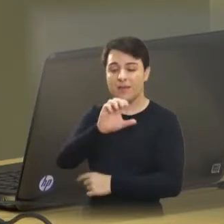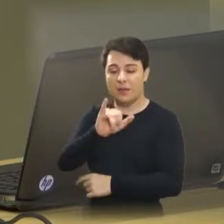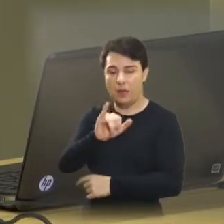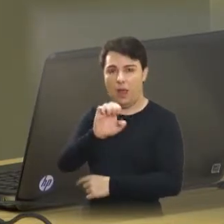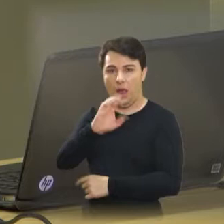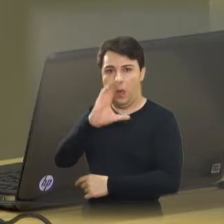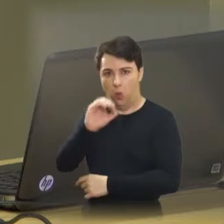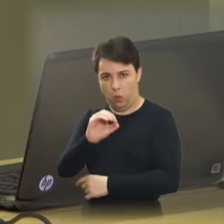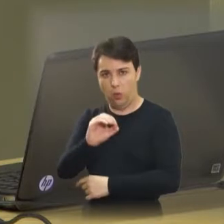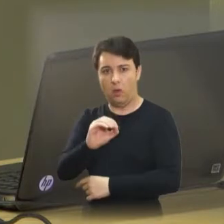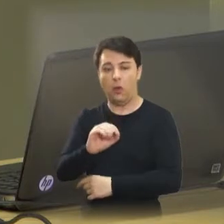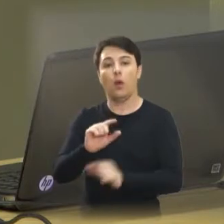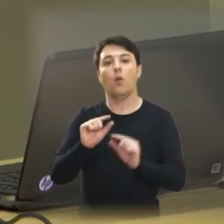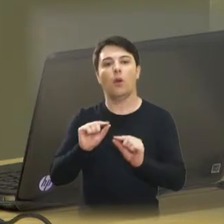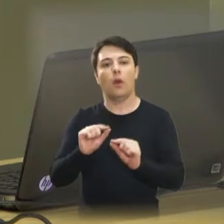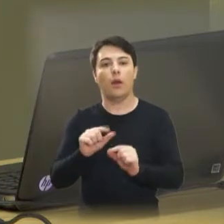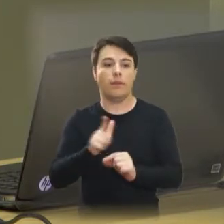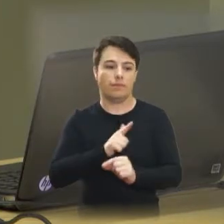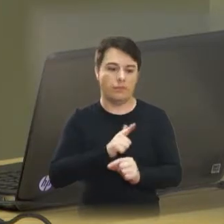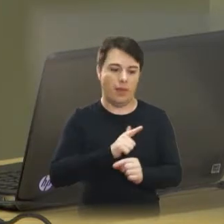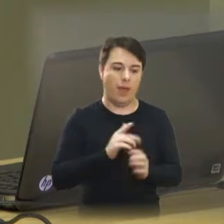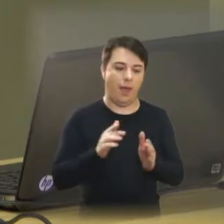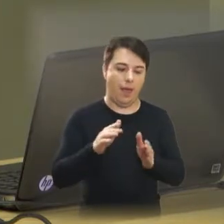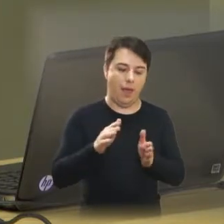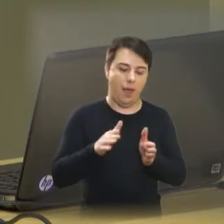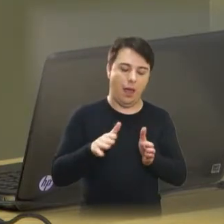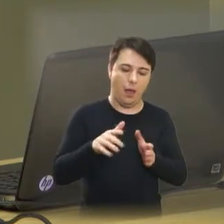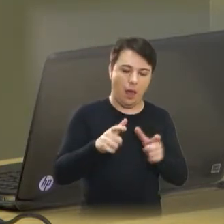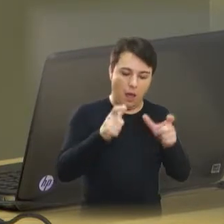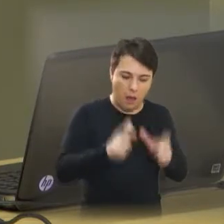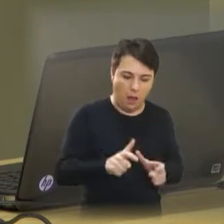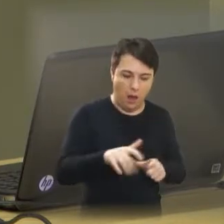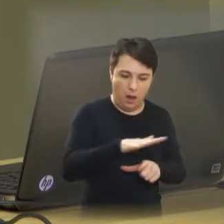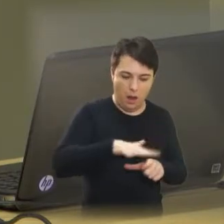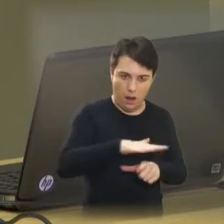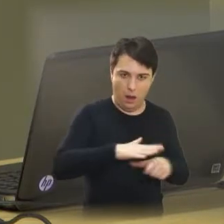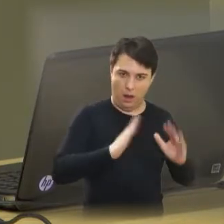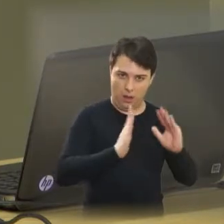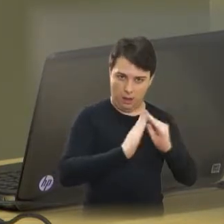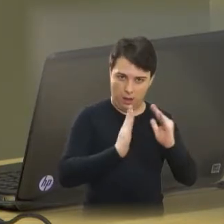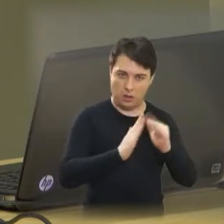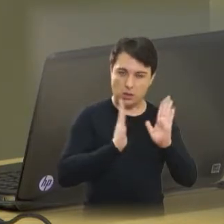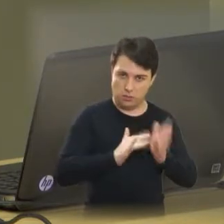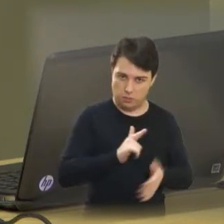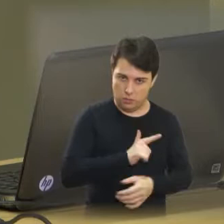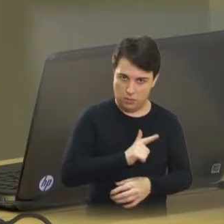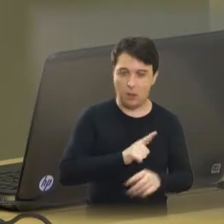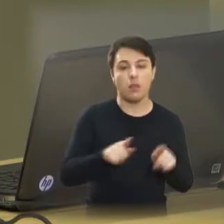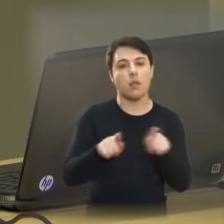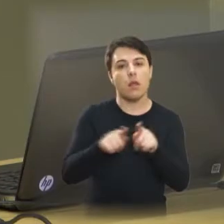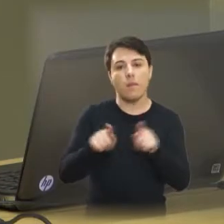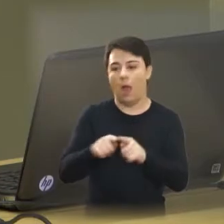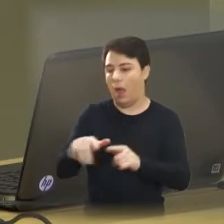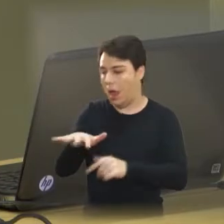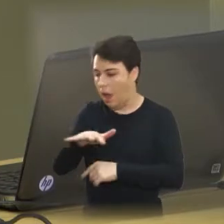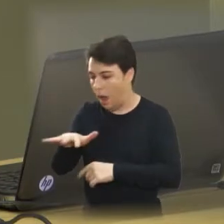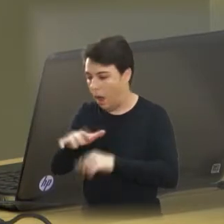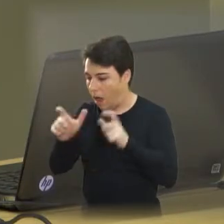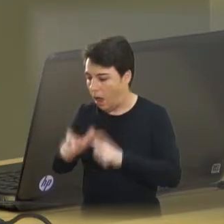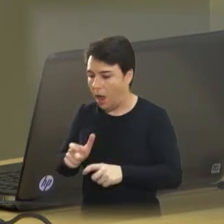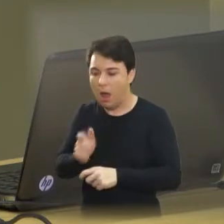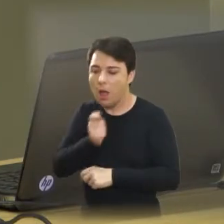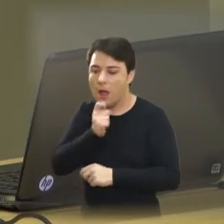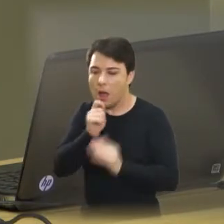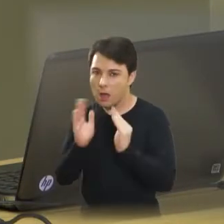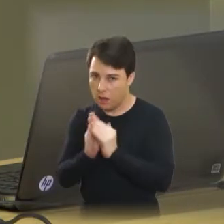uma transição entre a área urbanizada e o leito do rio. Essa transição acontece até